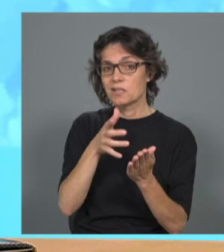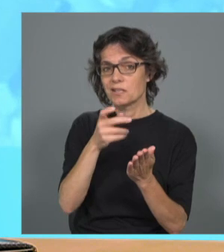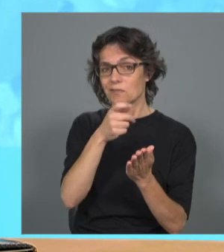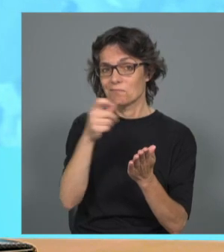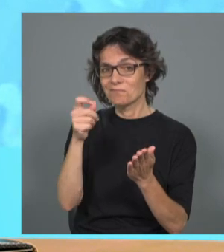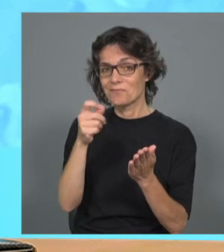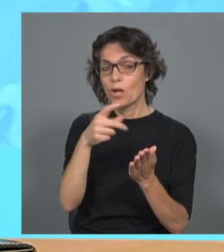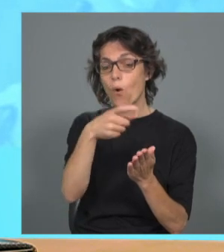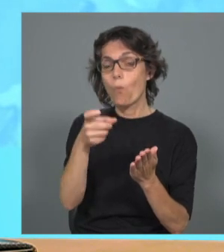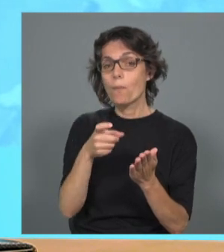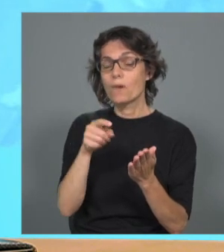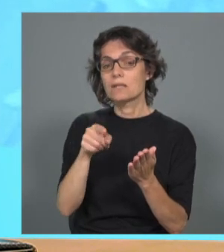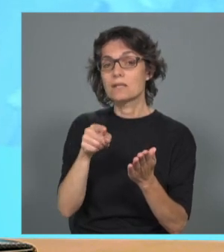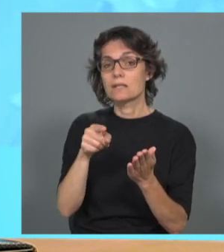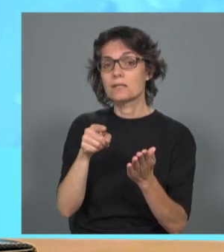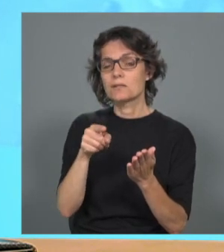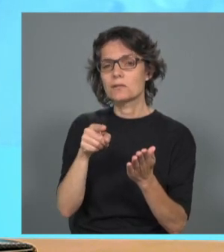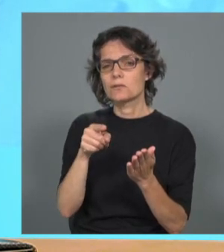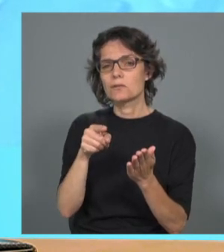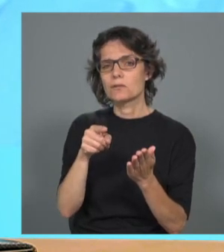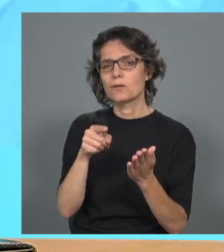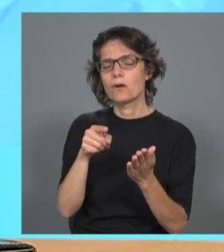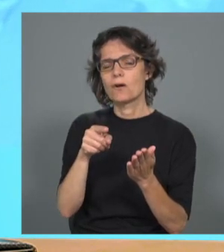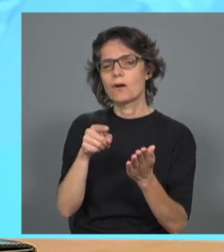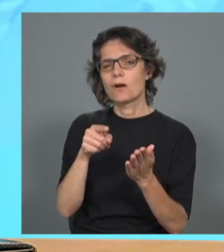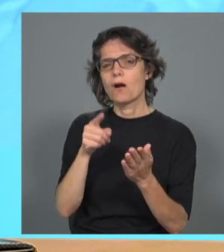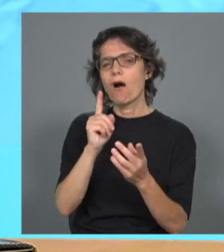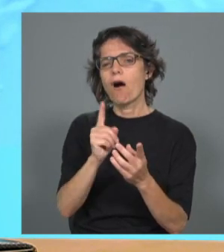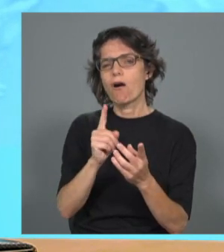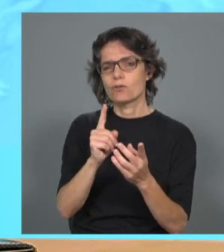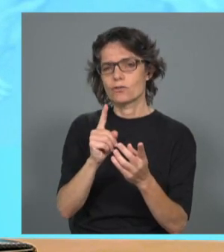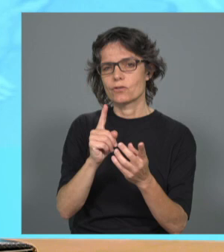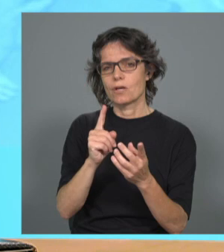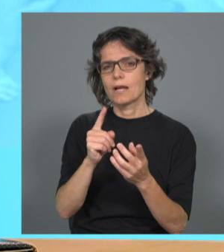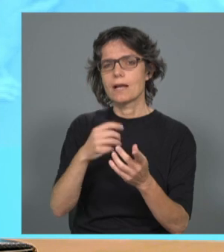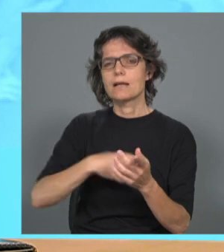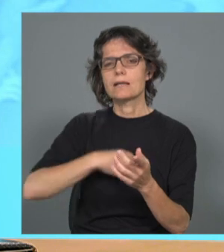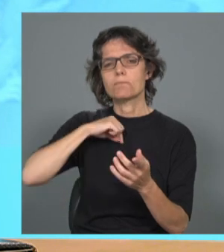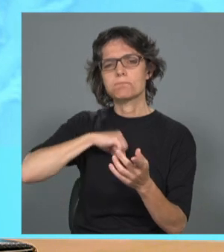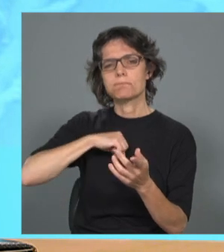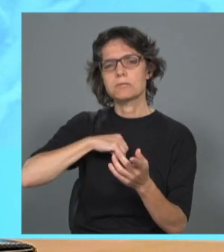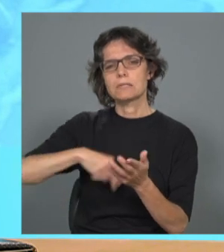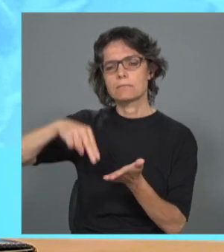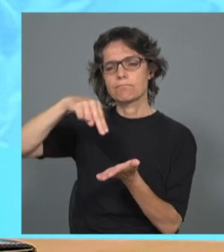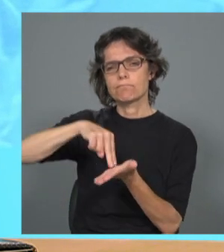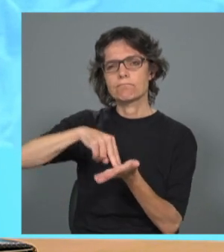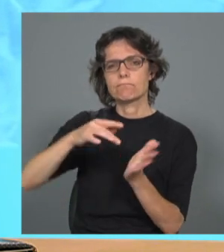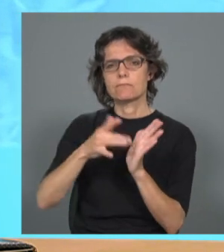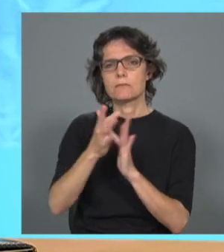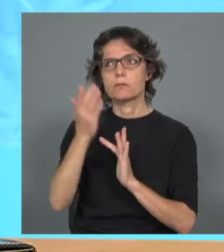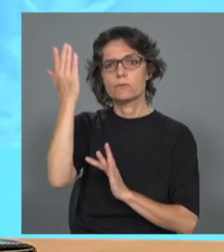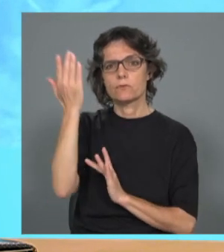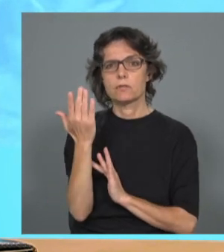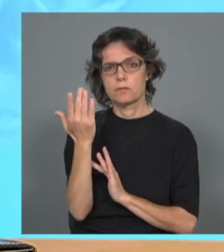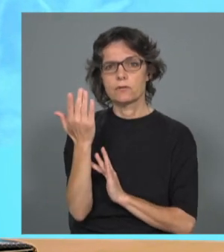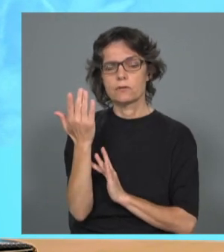mais do que uma ausência de conflito. É marcada sobretudo por esta presença recriadora do ressuscitado, e é o ressuscitado que nos